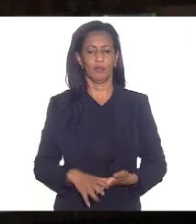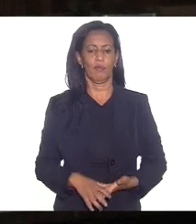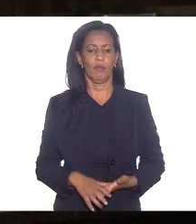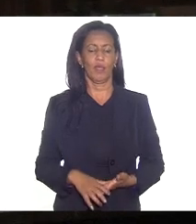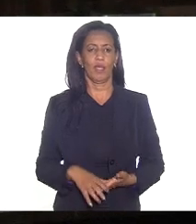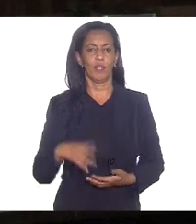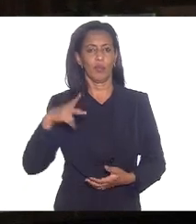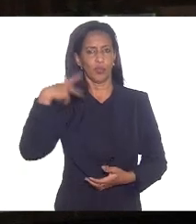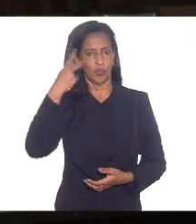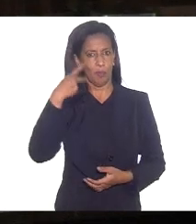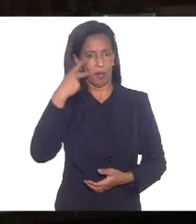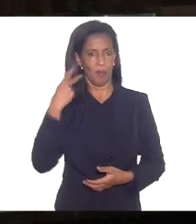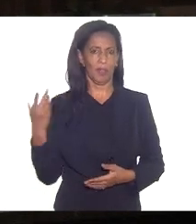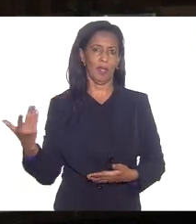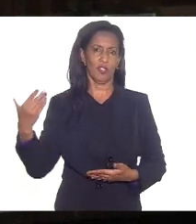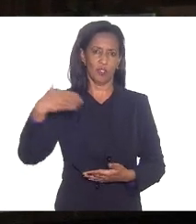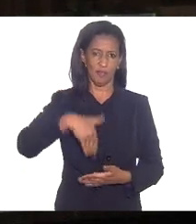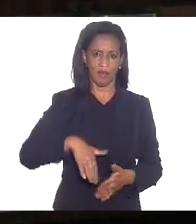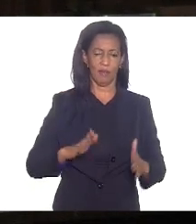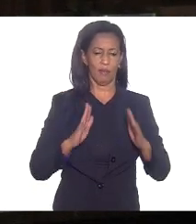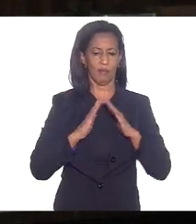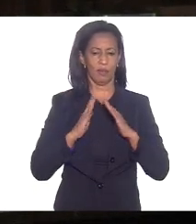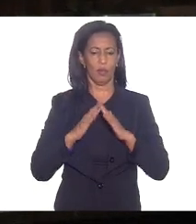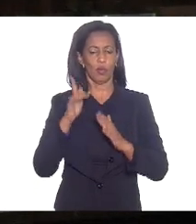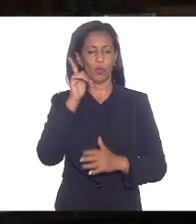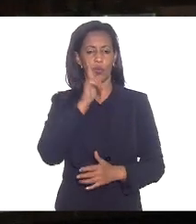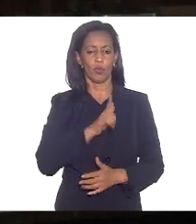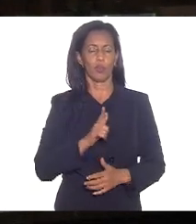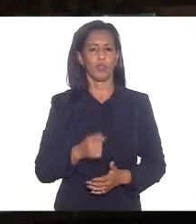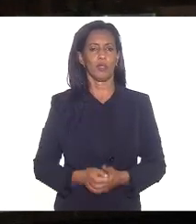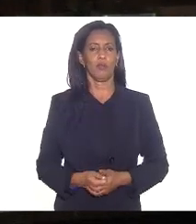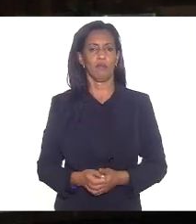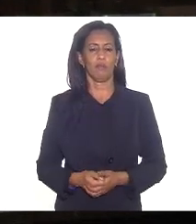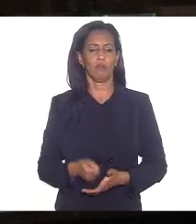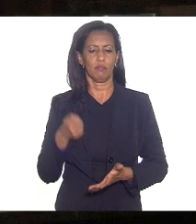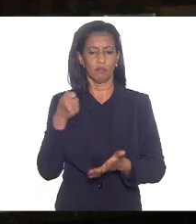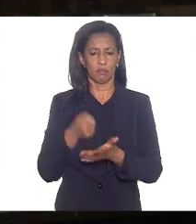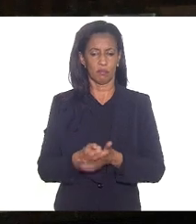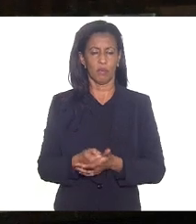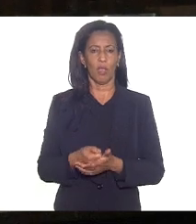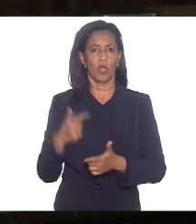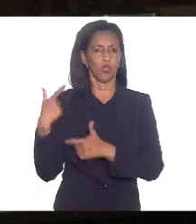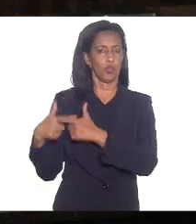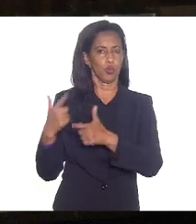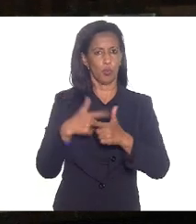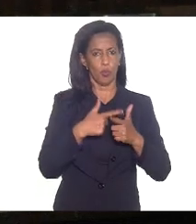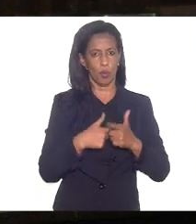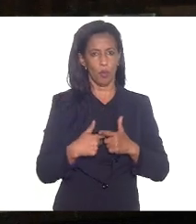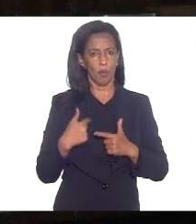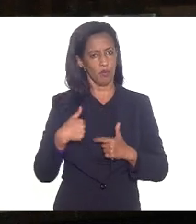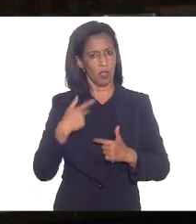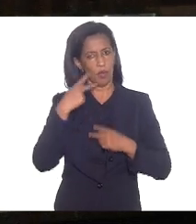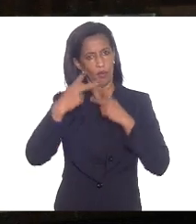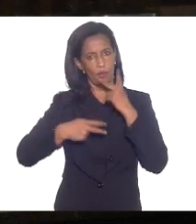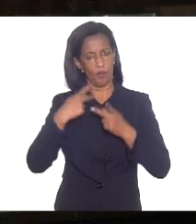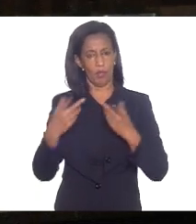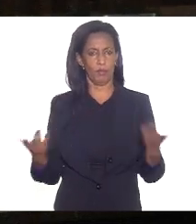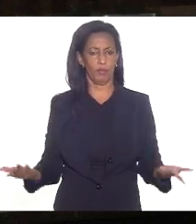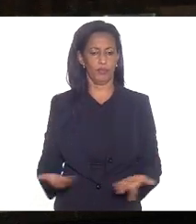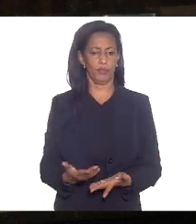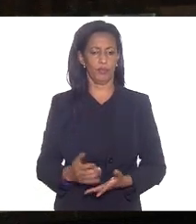muitos parlamentares que passaram por essa casa conseguiu findar diversos casos como esses que acabei relatando aqui.